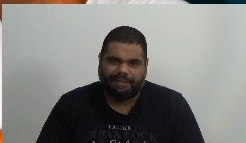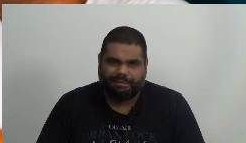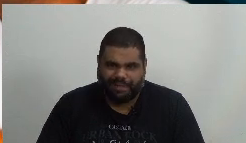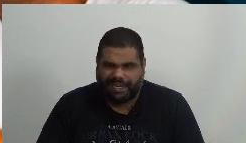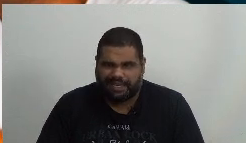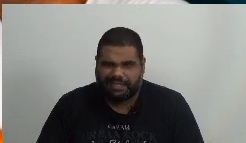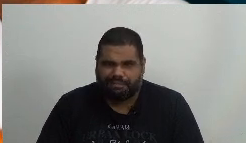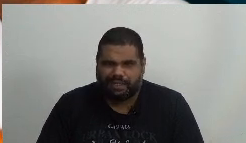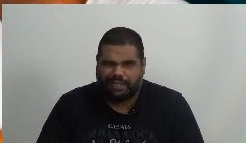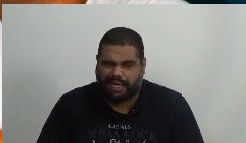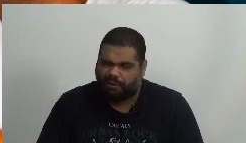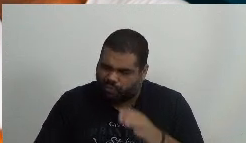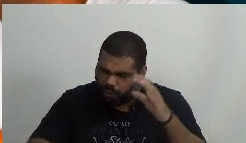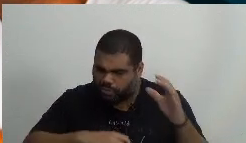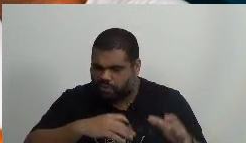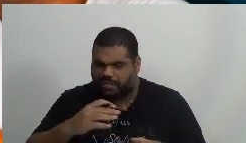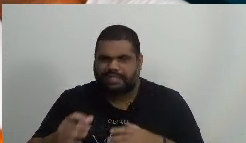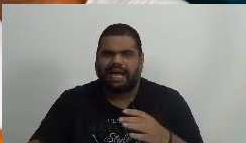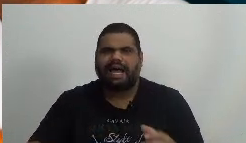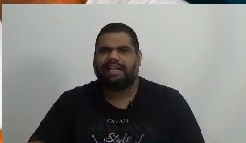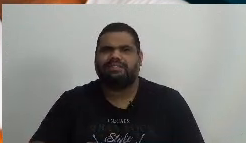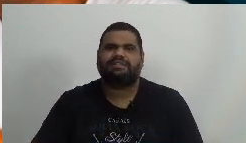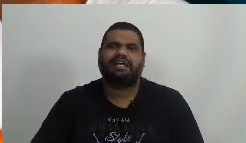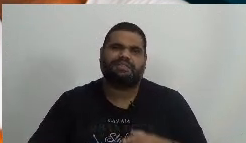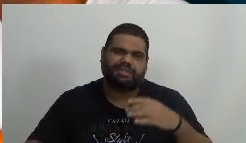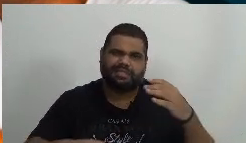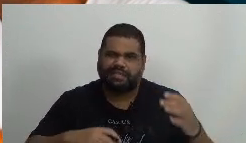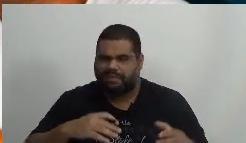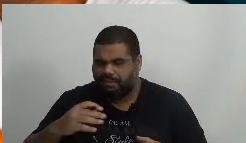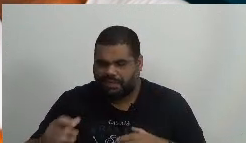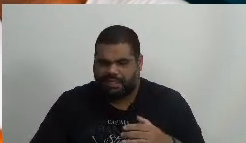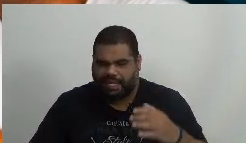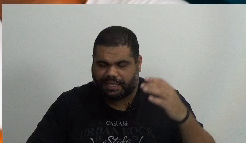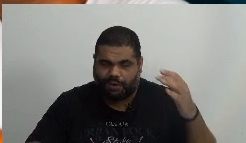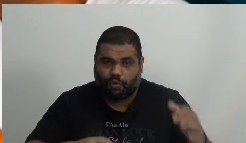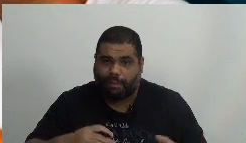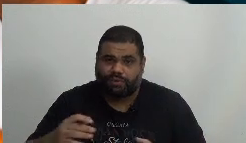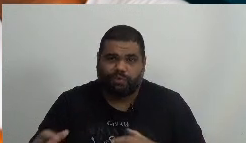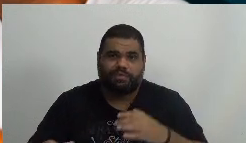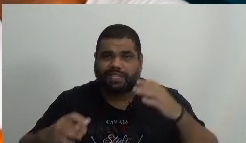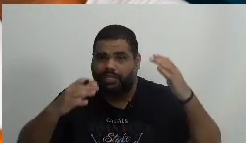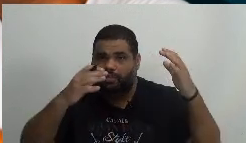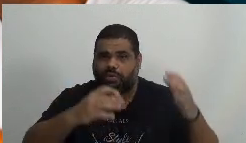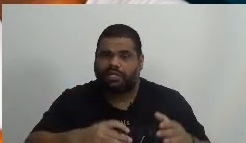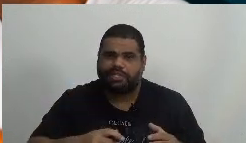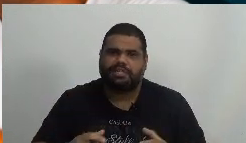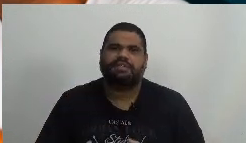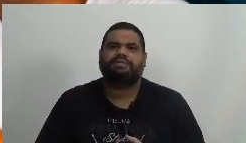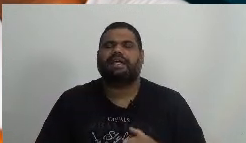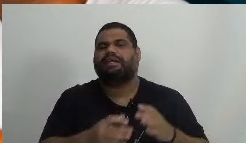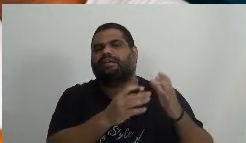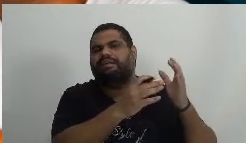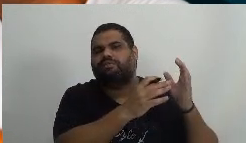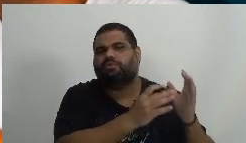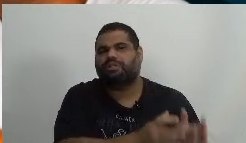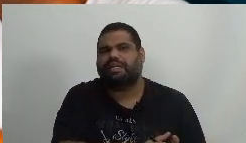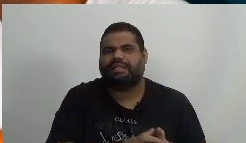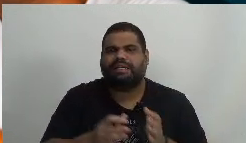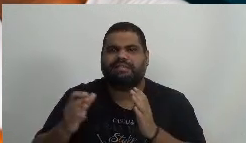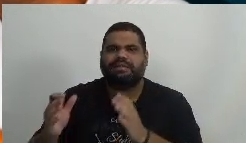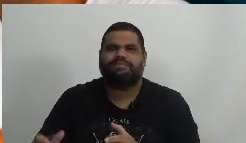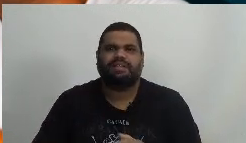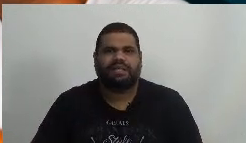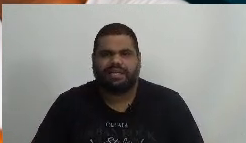você. Beleza? Né? Todos os detalhes, né? Se você, né, tem alguma dúvida, a gente corrige, né,